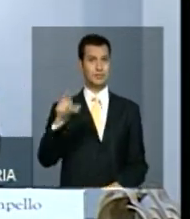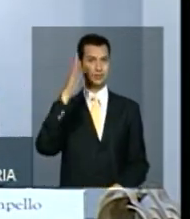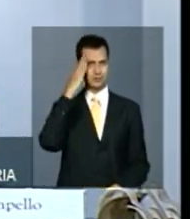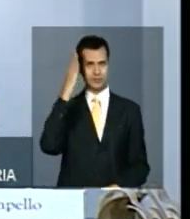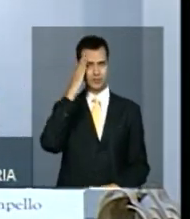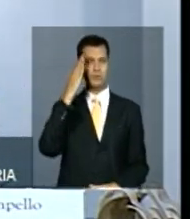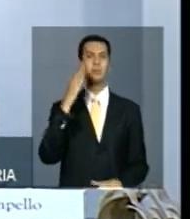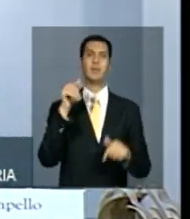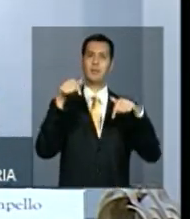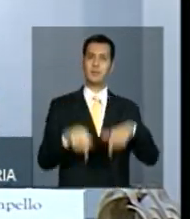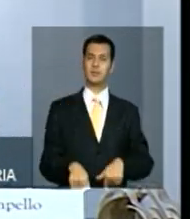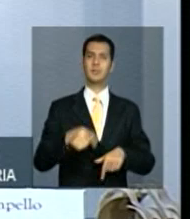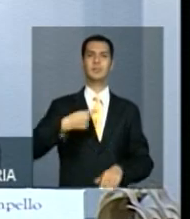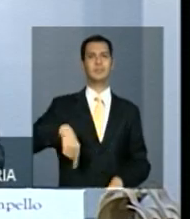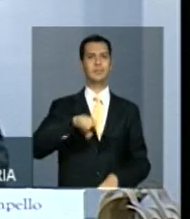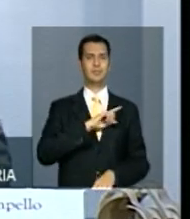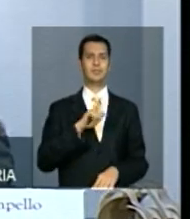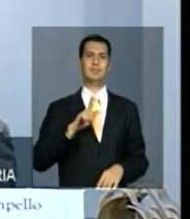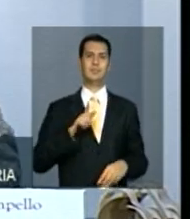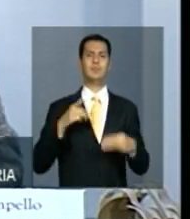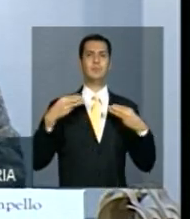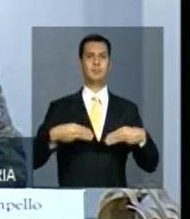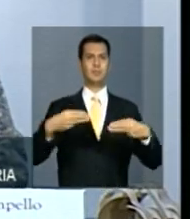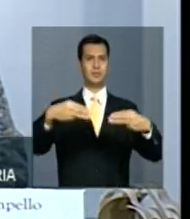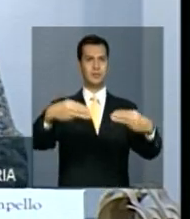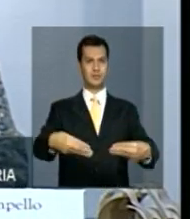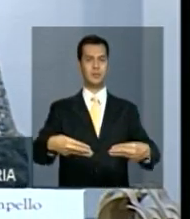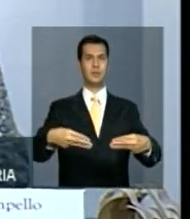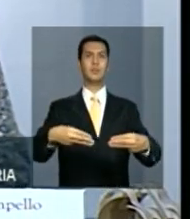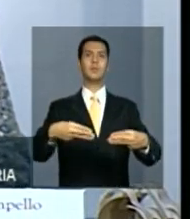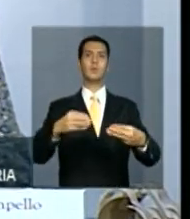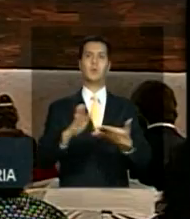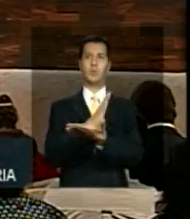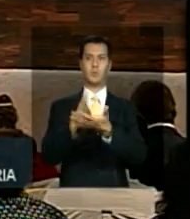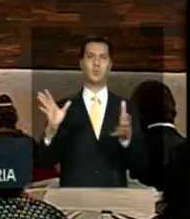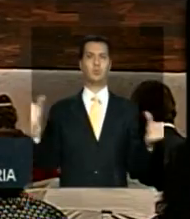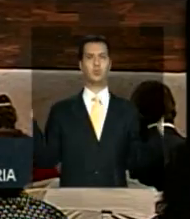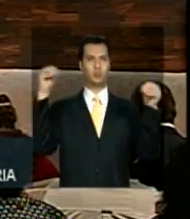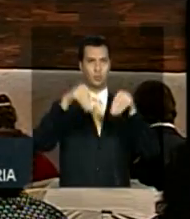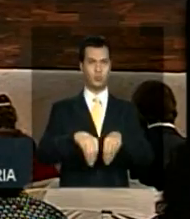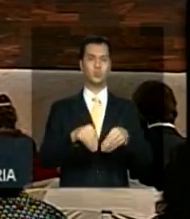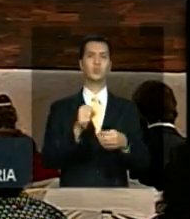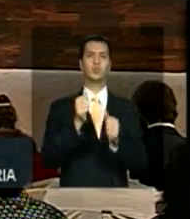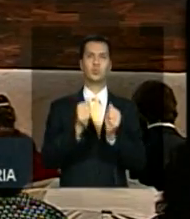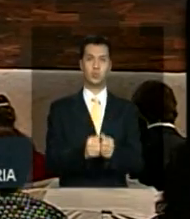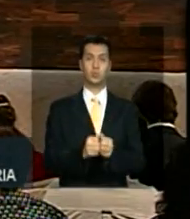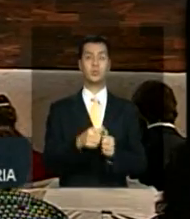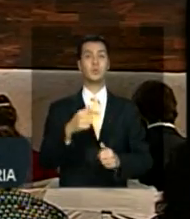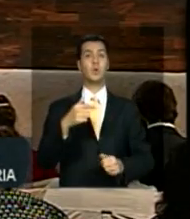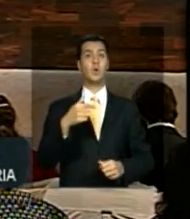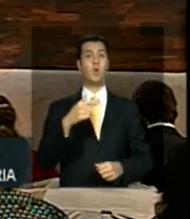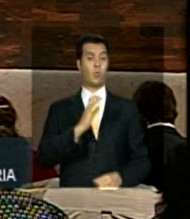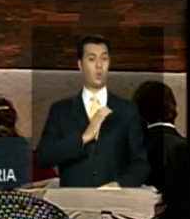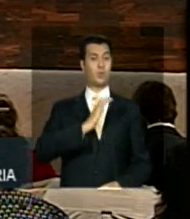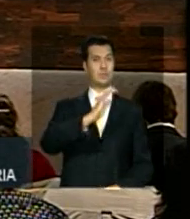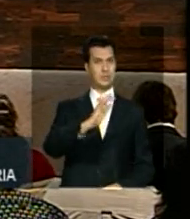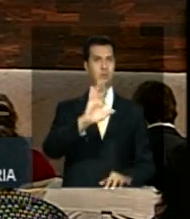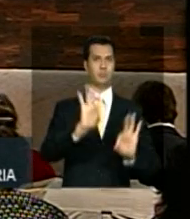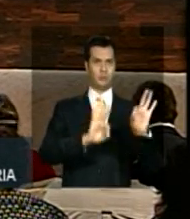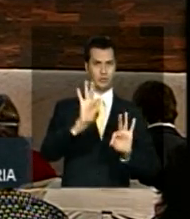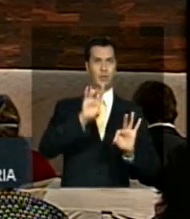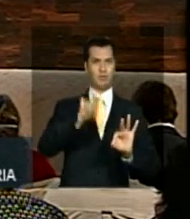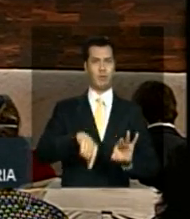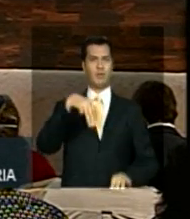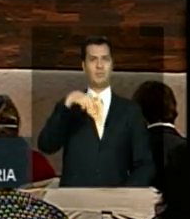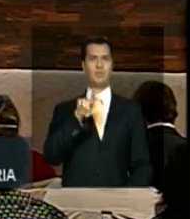estamos aqui com uma parte dos Ministérios que compõem o plano o plano é coordenado pelo Ministério de Desenvolvimento Social e